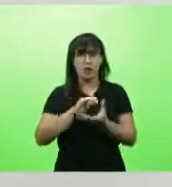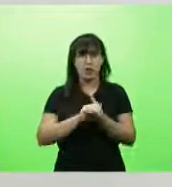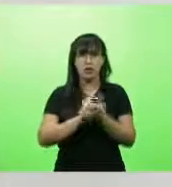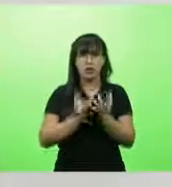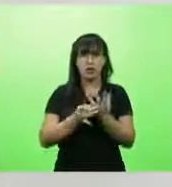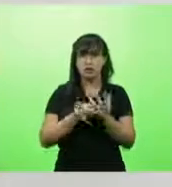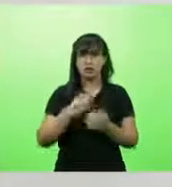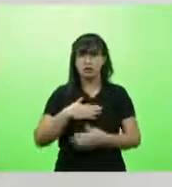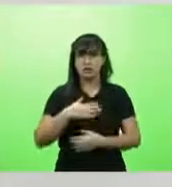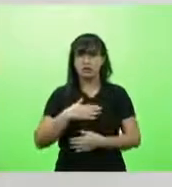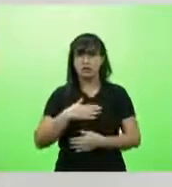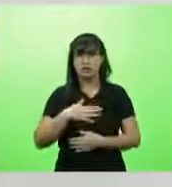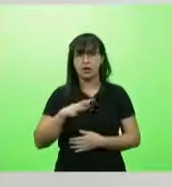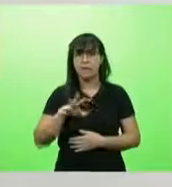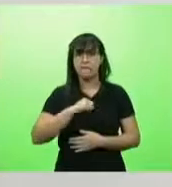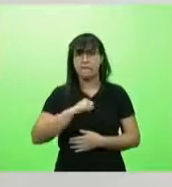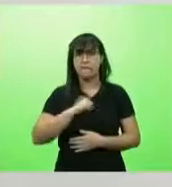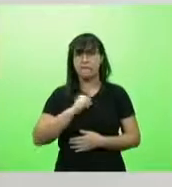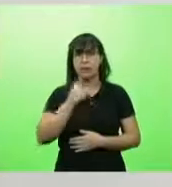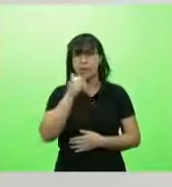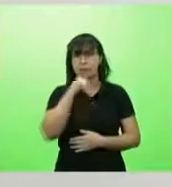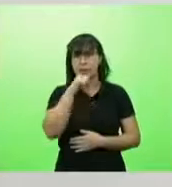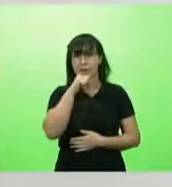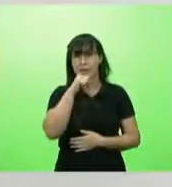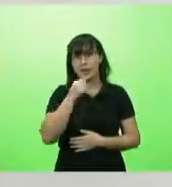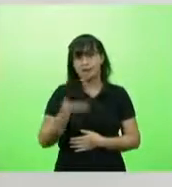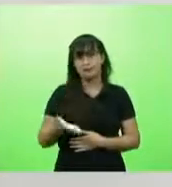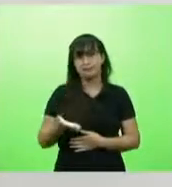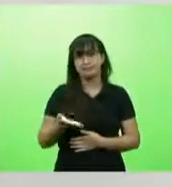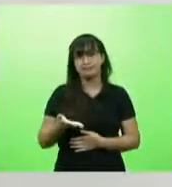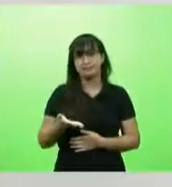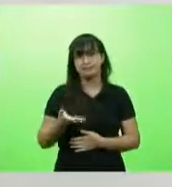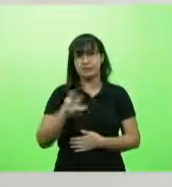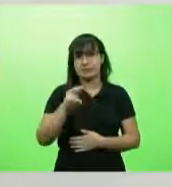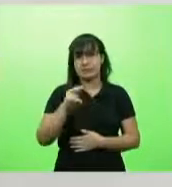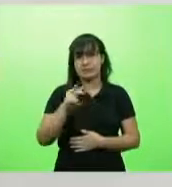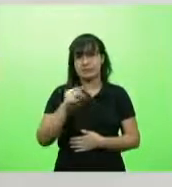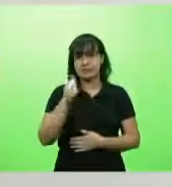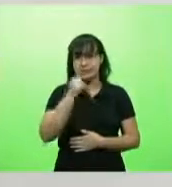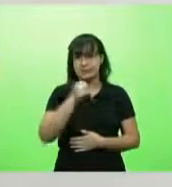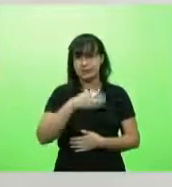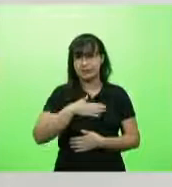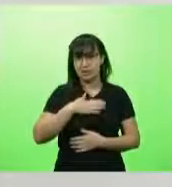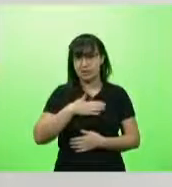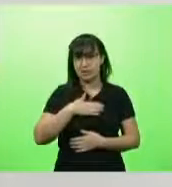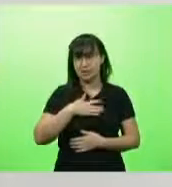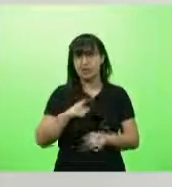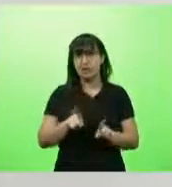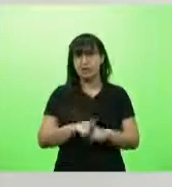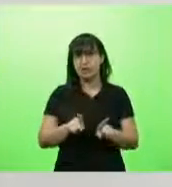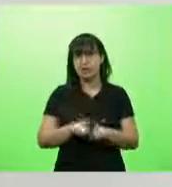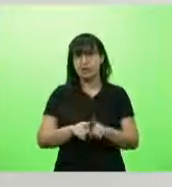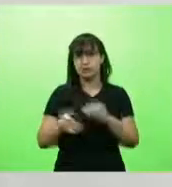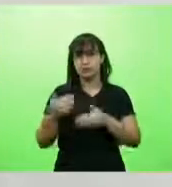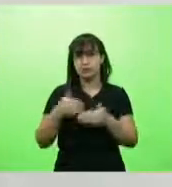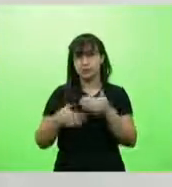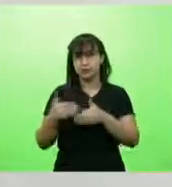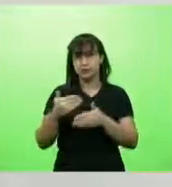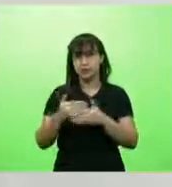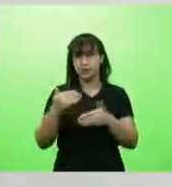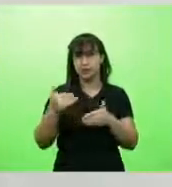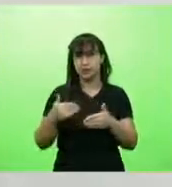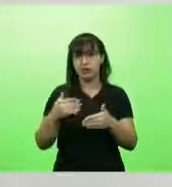não fez, pegou da mamãe. A minha irmã fez quando veio de São Paulo e talvez, quiçá, ela só